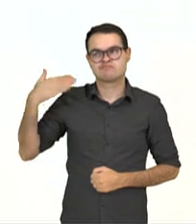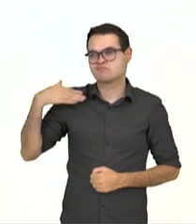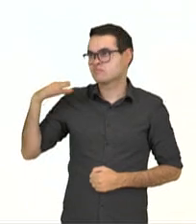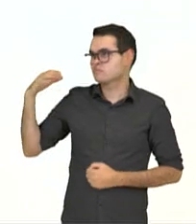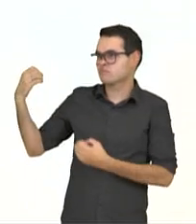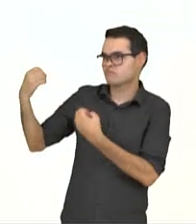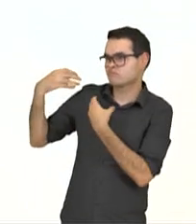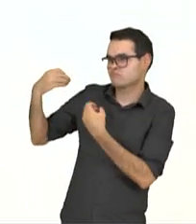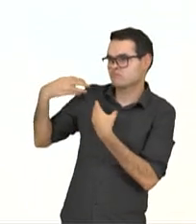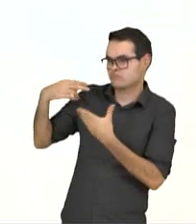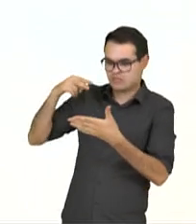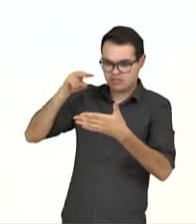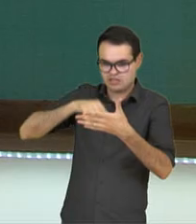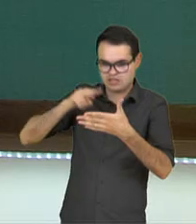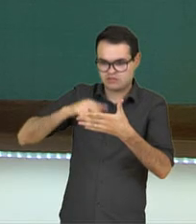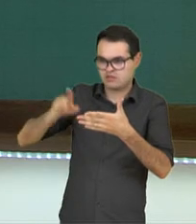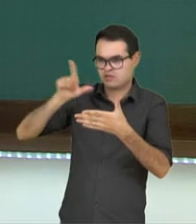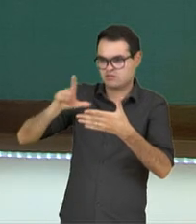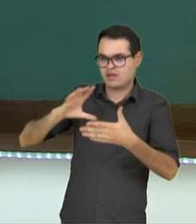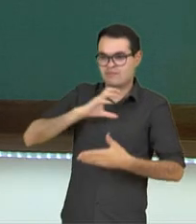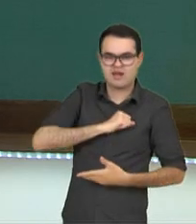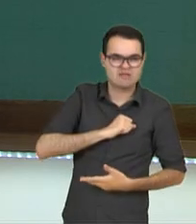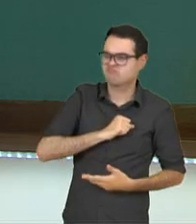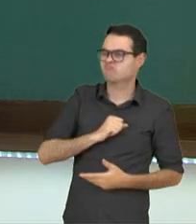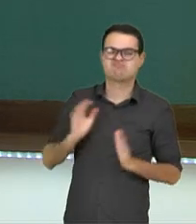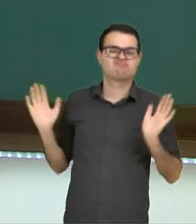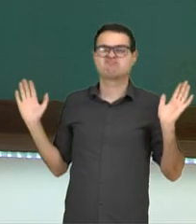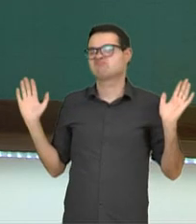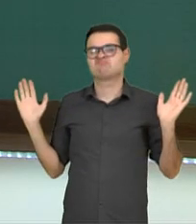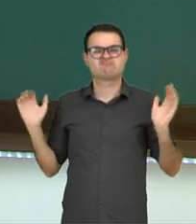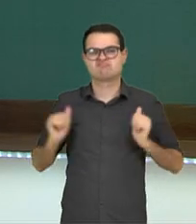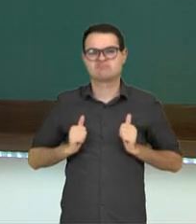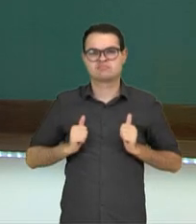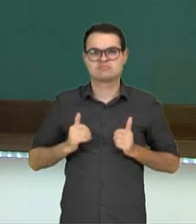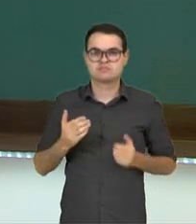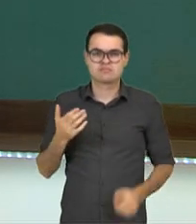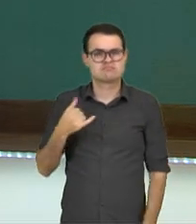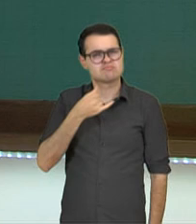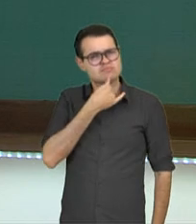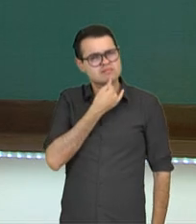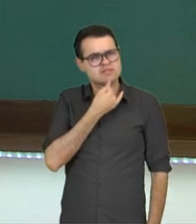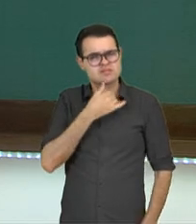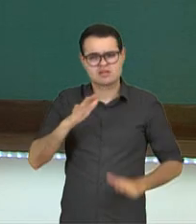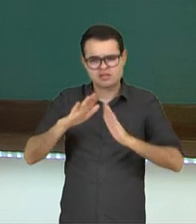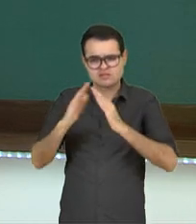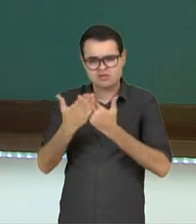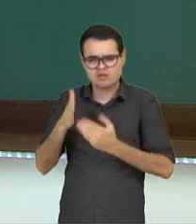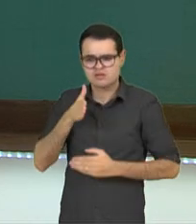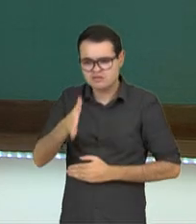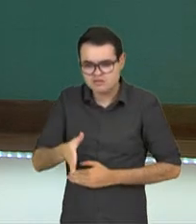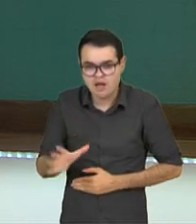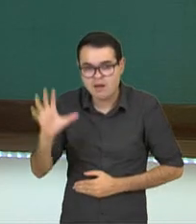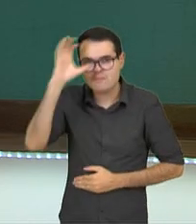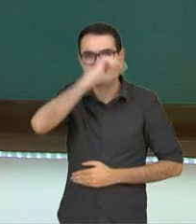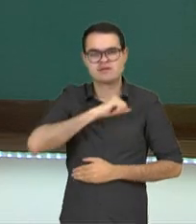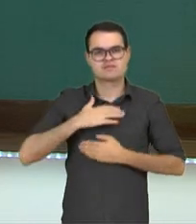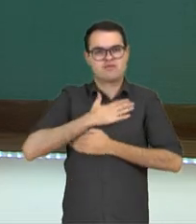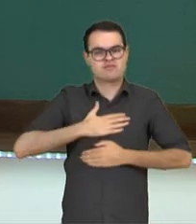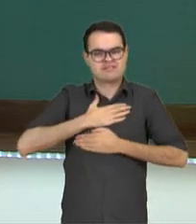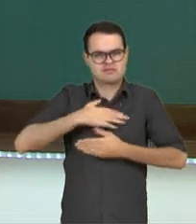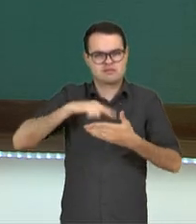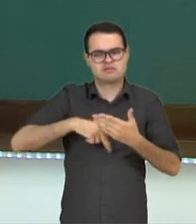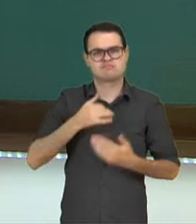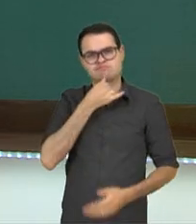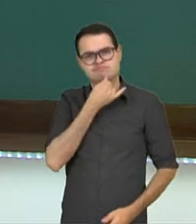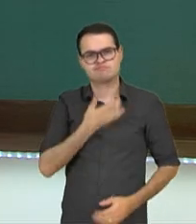pela literatura. Olha que triste, na escola que normalmente as pessoas aprendem a ler, lá ele não teve amor pela literatura. Identifique